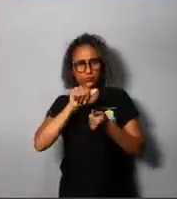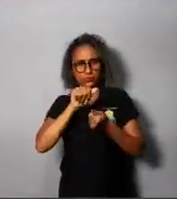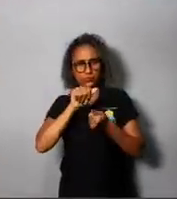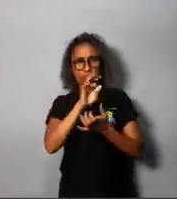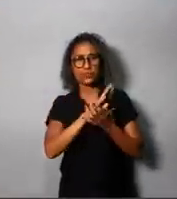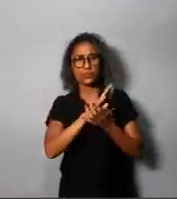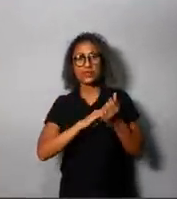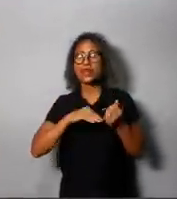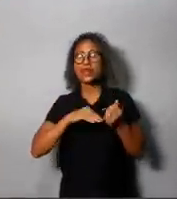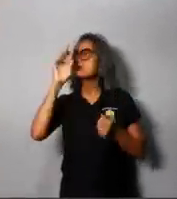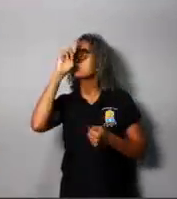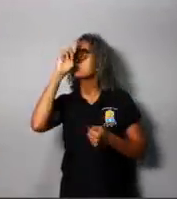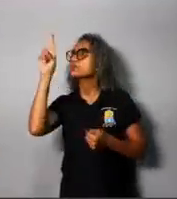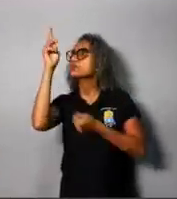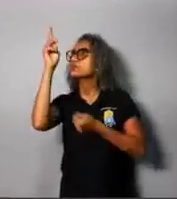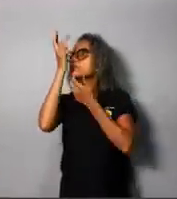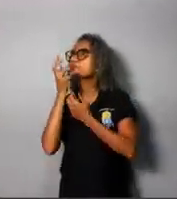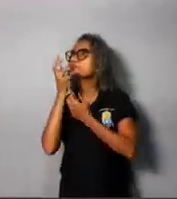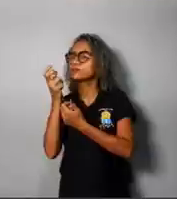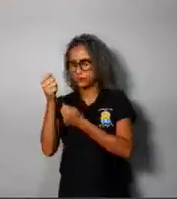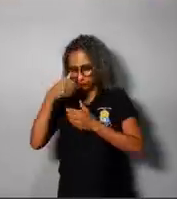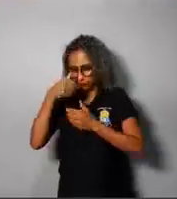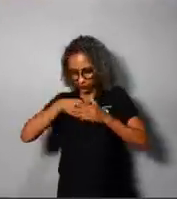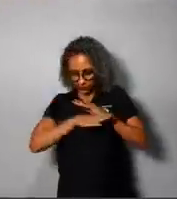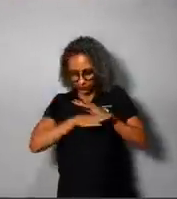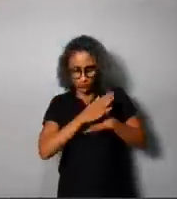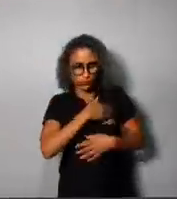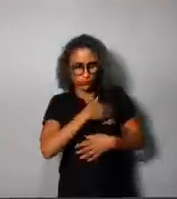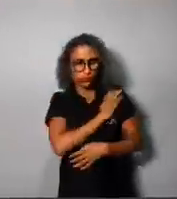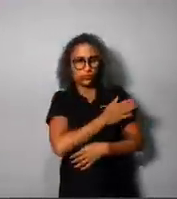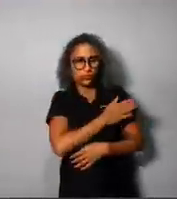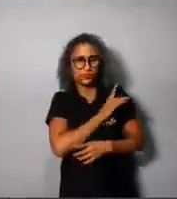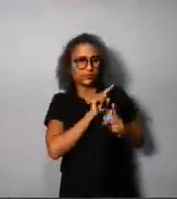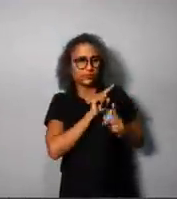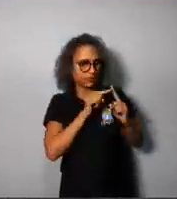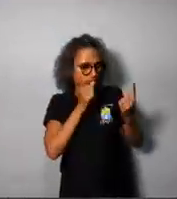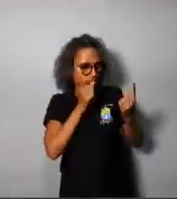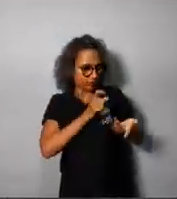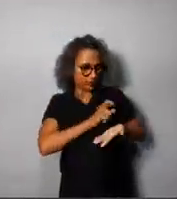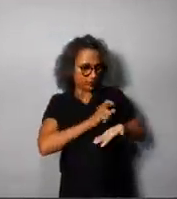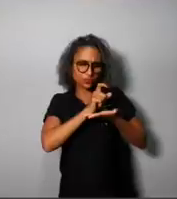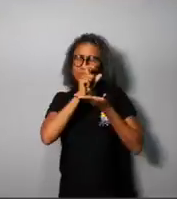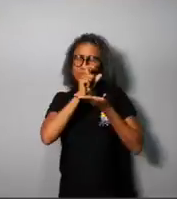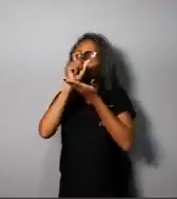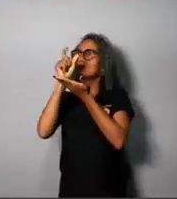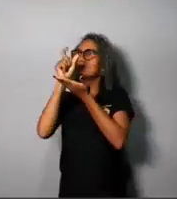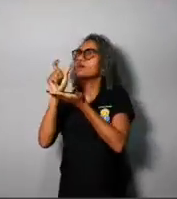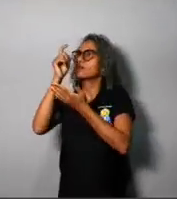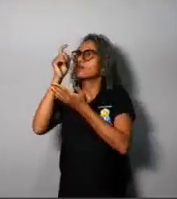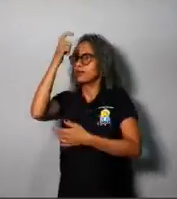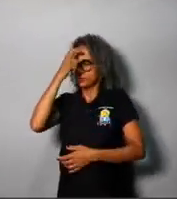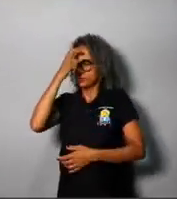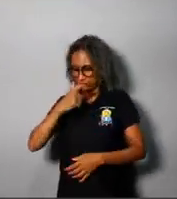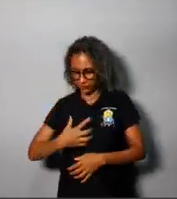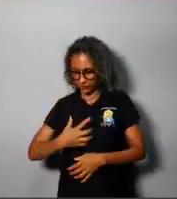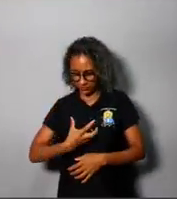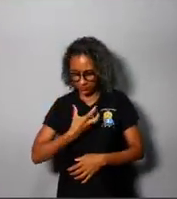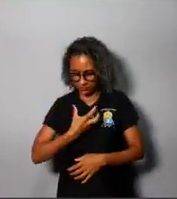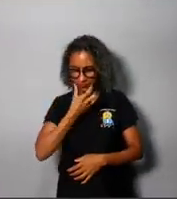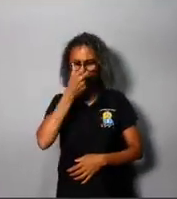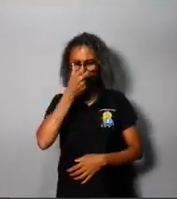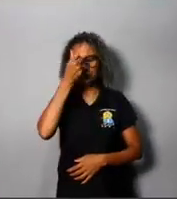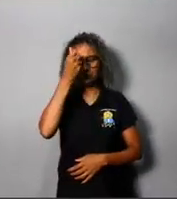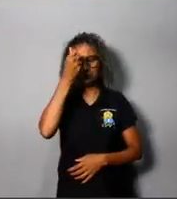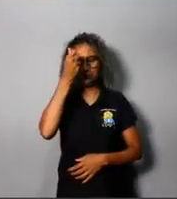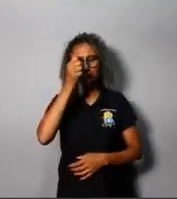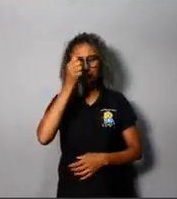digno de que entreis em minha morada, mas dizei uma palavra e serei salvo. Que o corpo e o